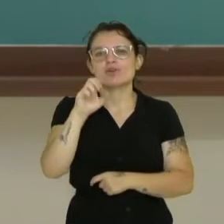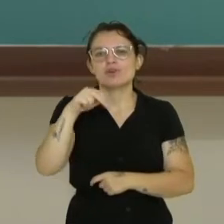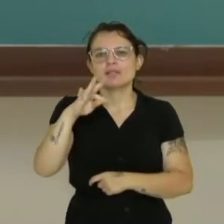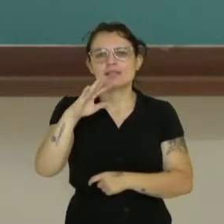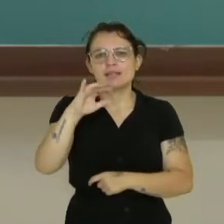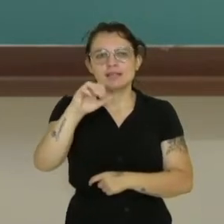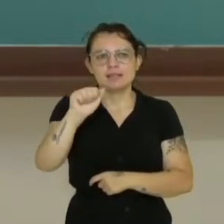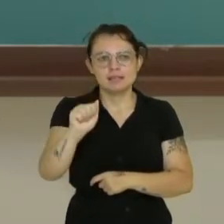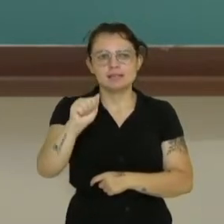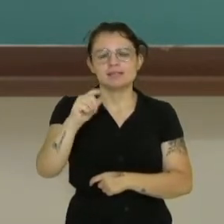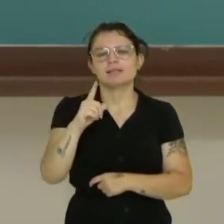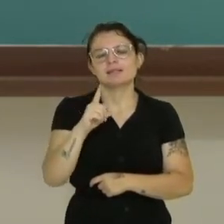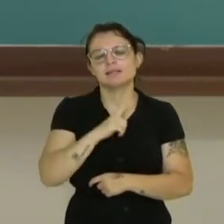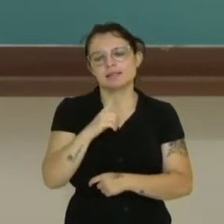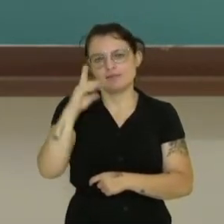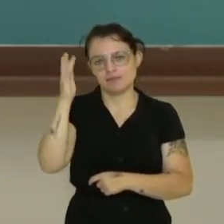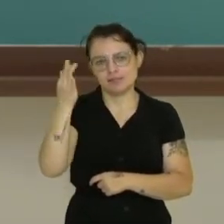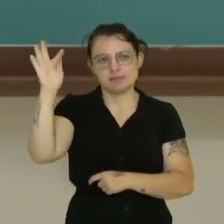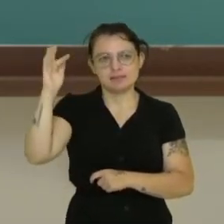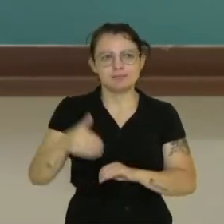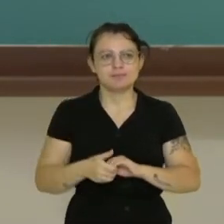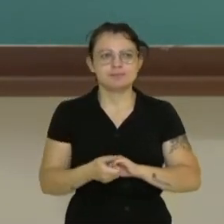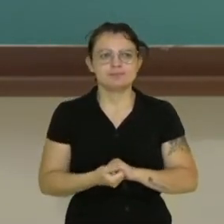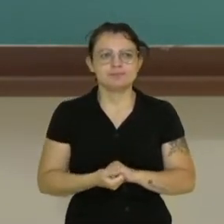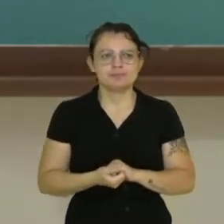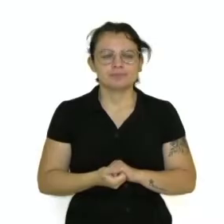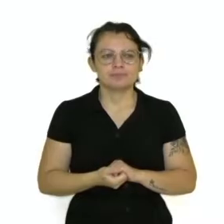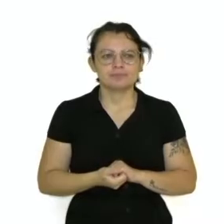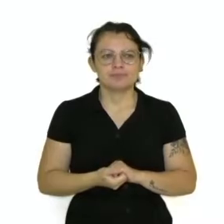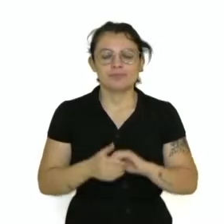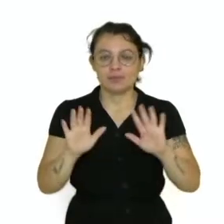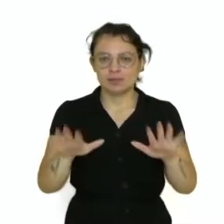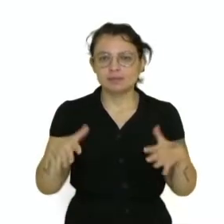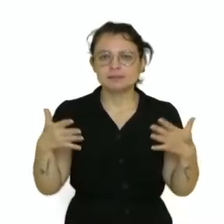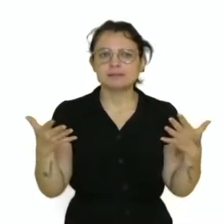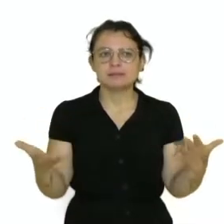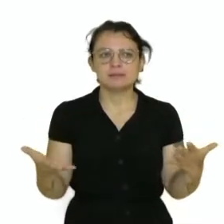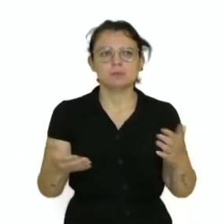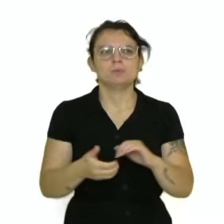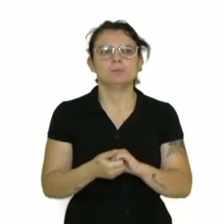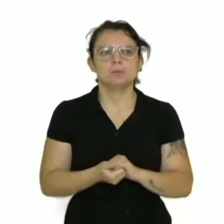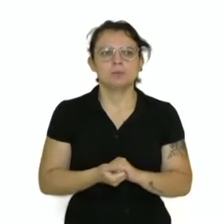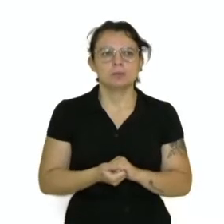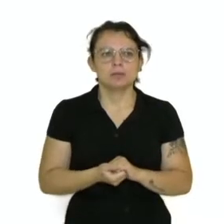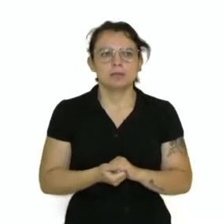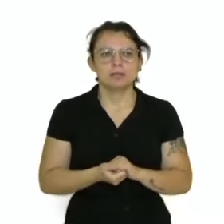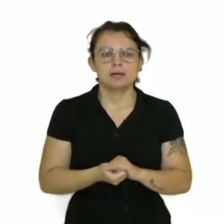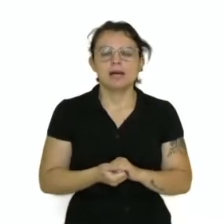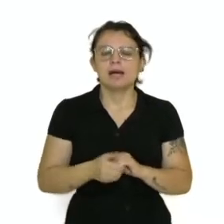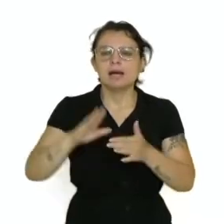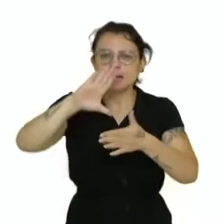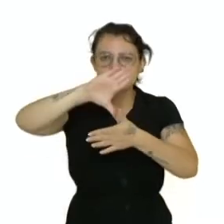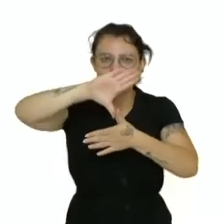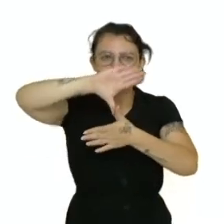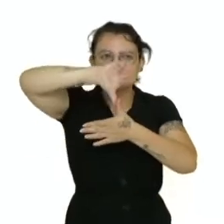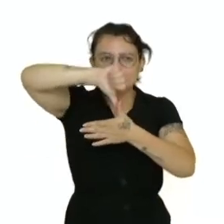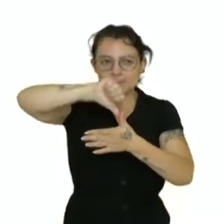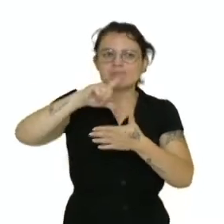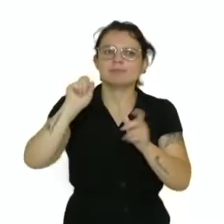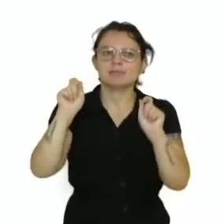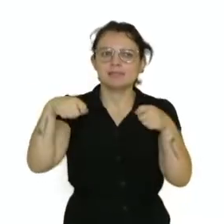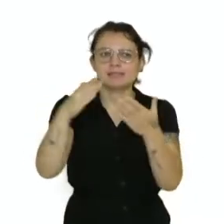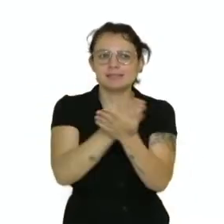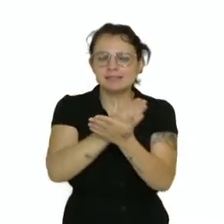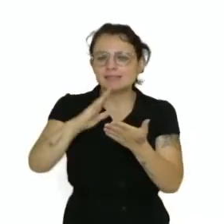a França possui. Bem, a América do Sul também pode ser dividida de acordo com critérios físicos